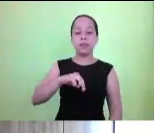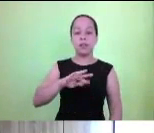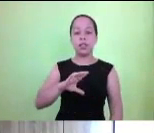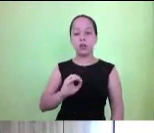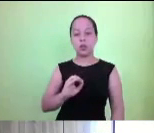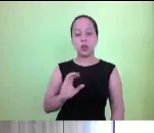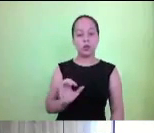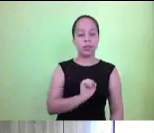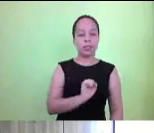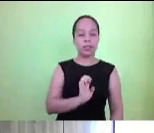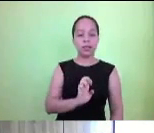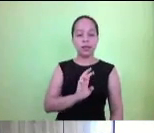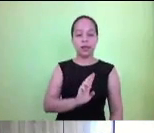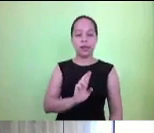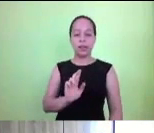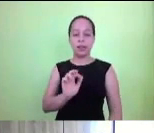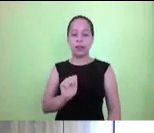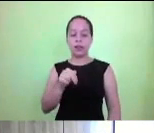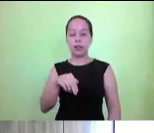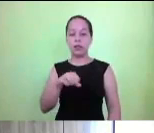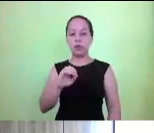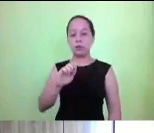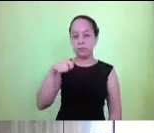público externo,